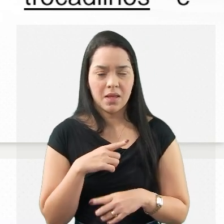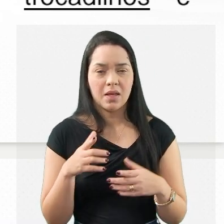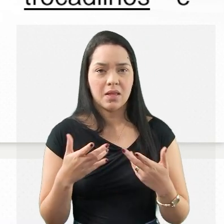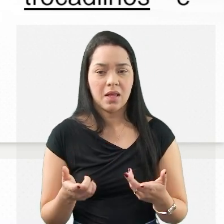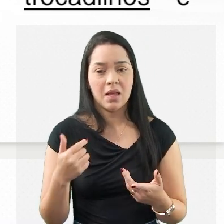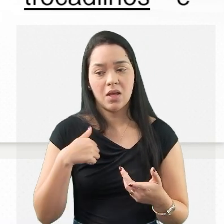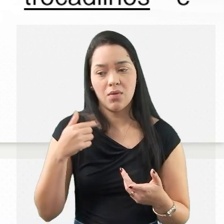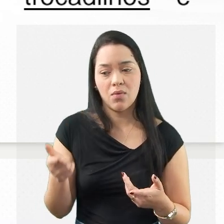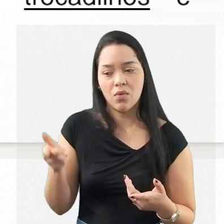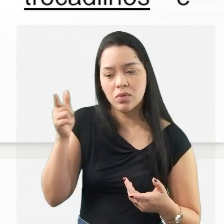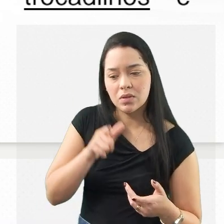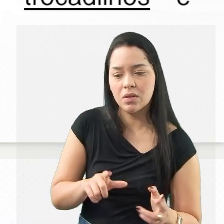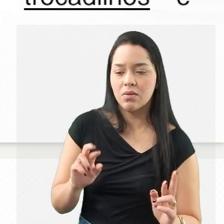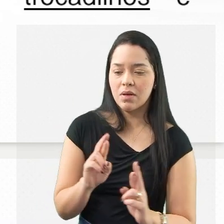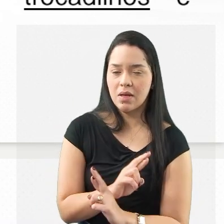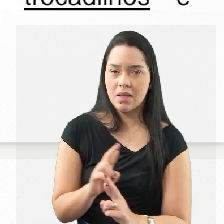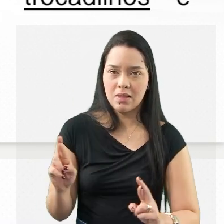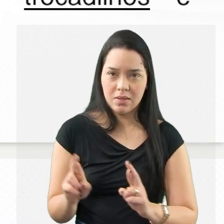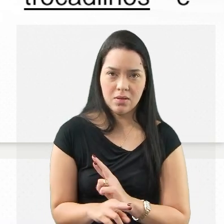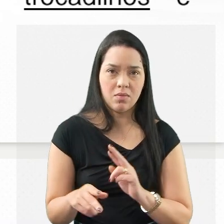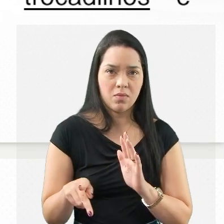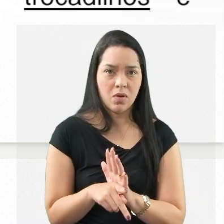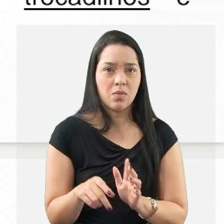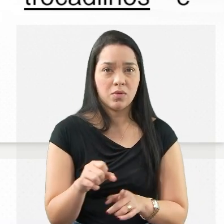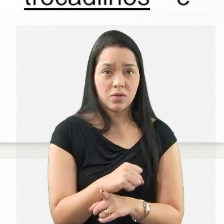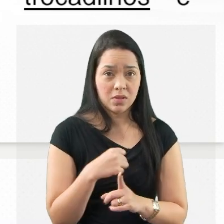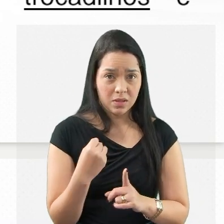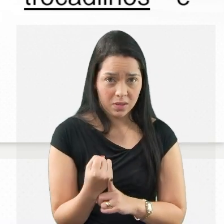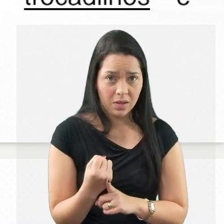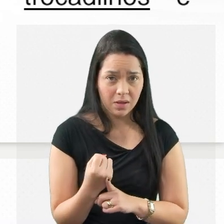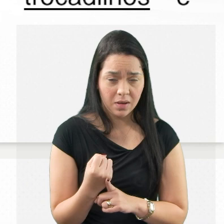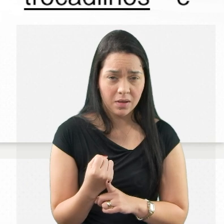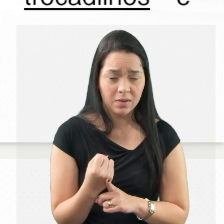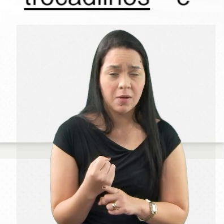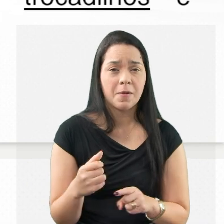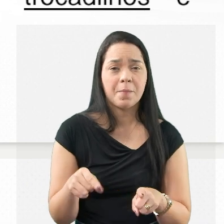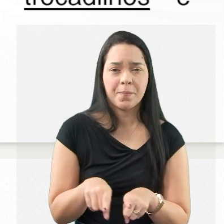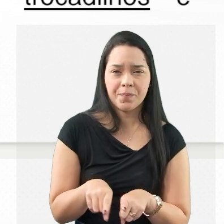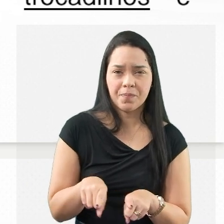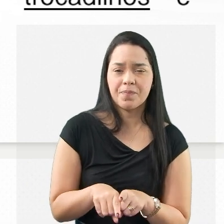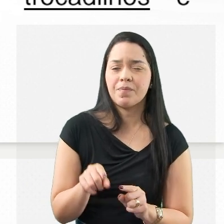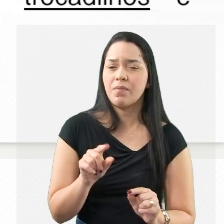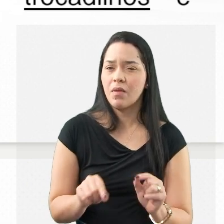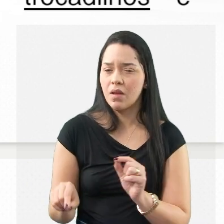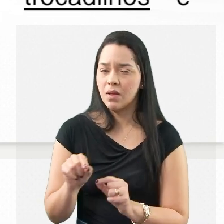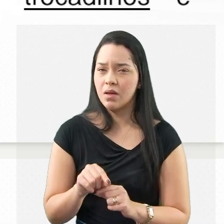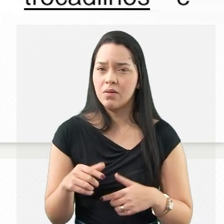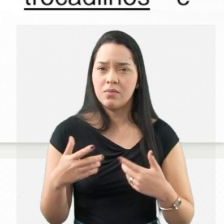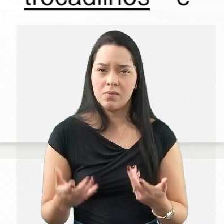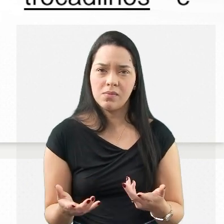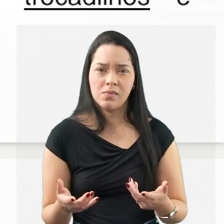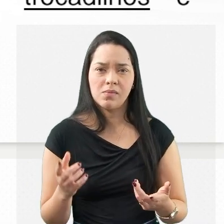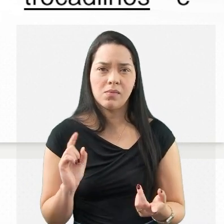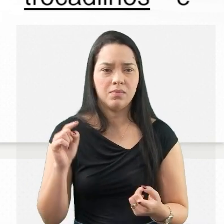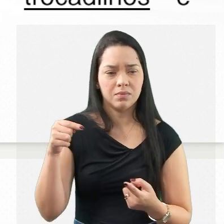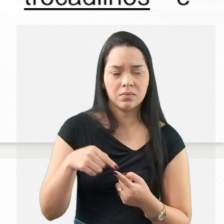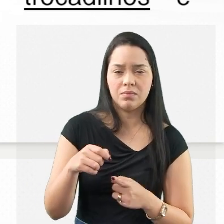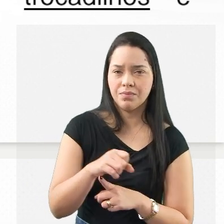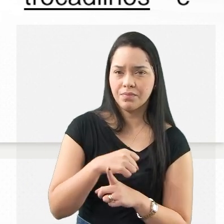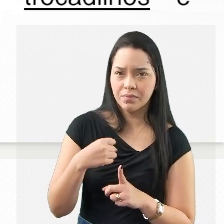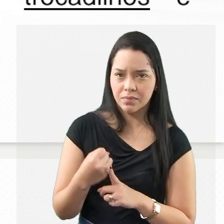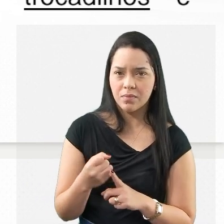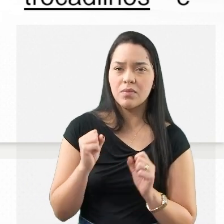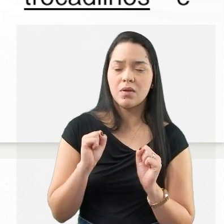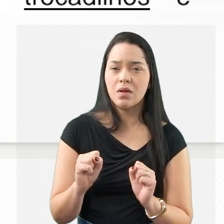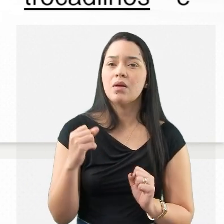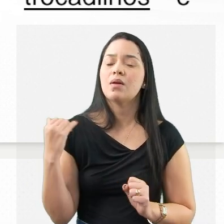metáfora eu consigo fazer relação com aspectos sociais, e isso faz com que a função social do cordel